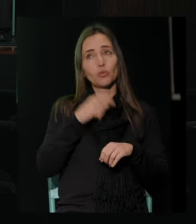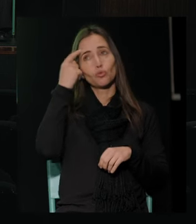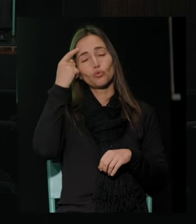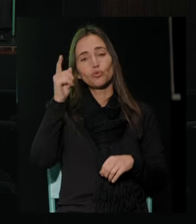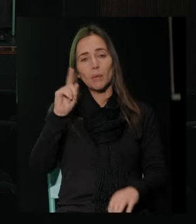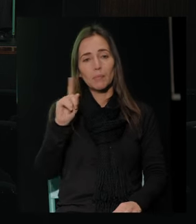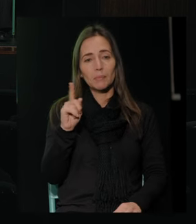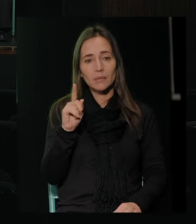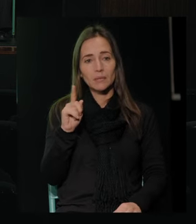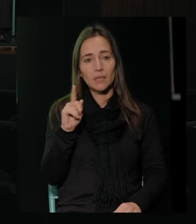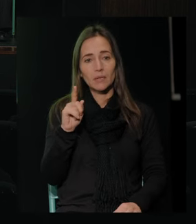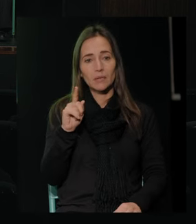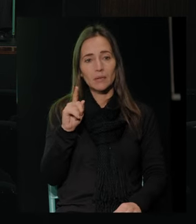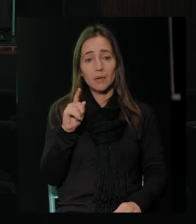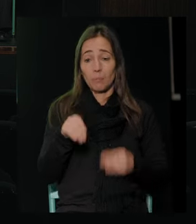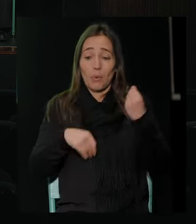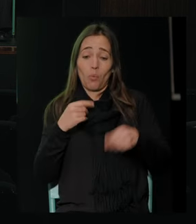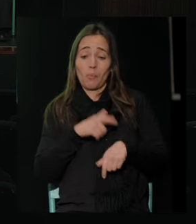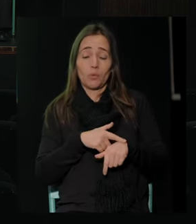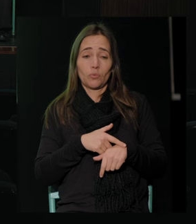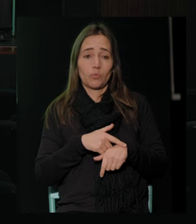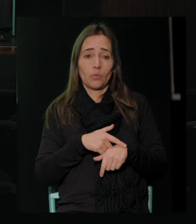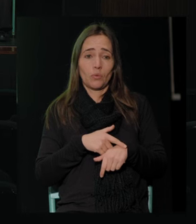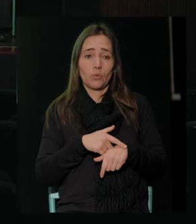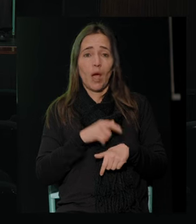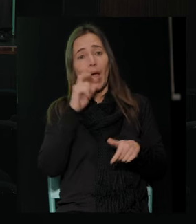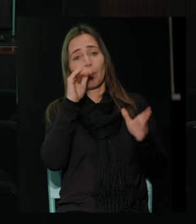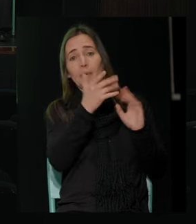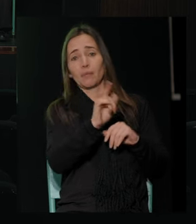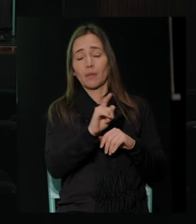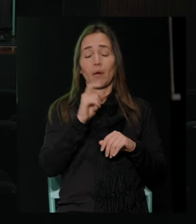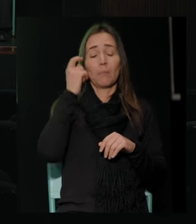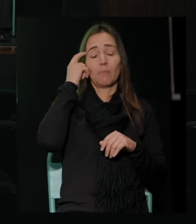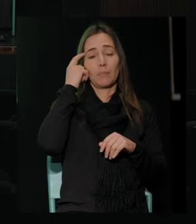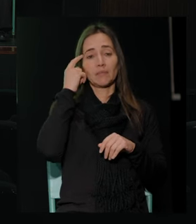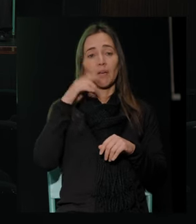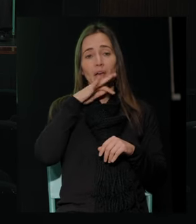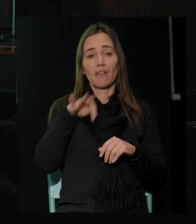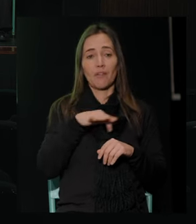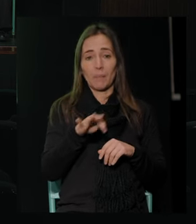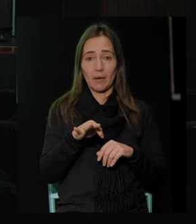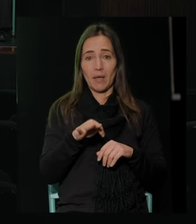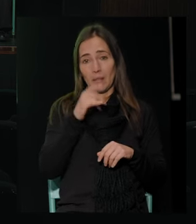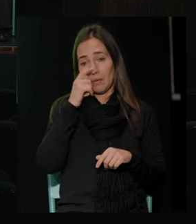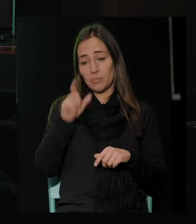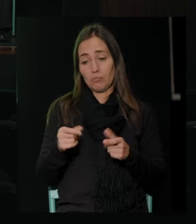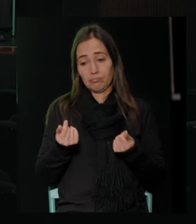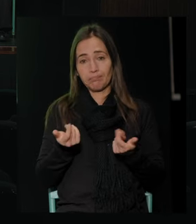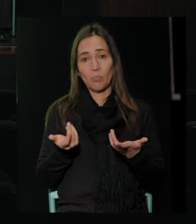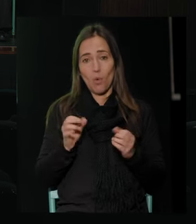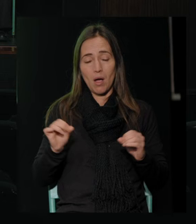pensar, nem é isso que lhe está a preocupar naquele momento, não está a pensar nas questões ambientais, está a pensar nas questões da família desta pessoa. A minha questão